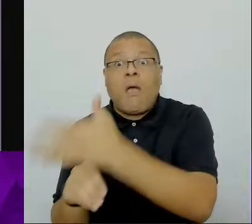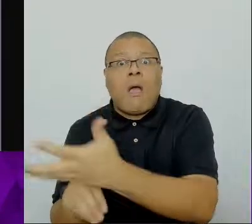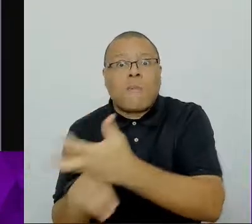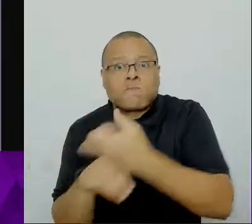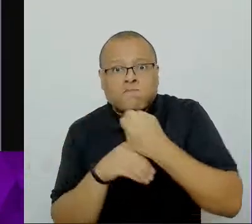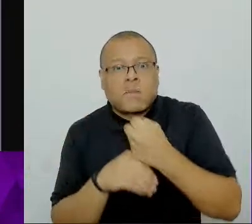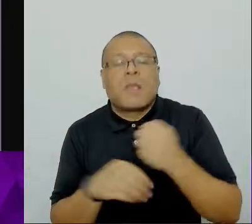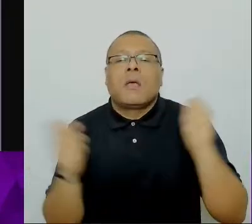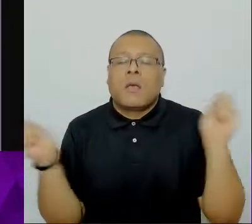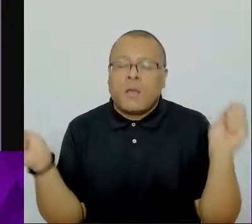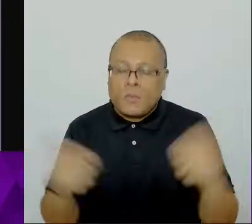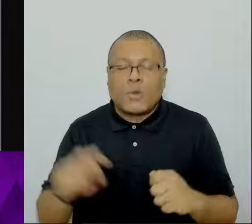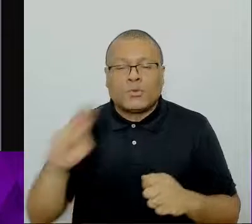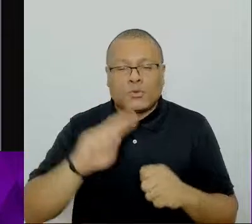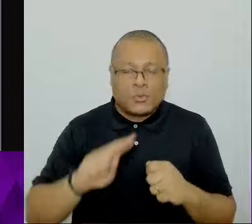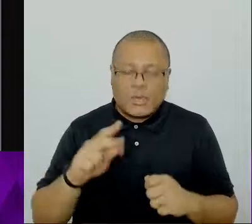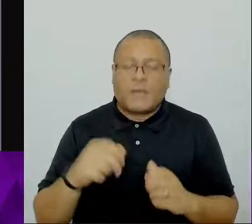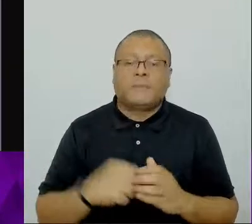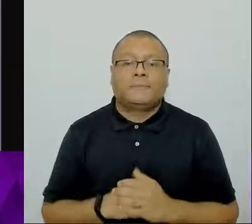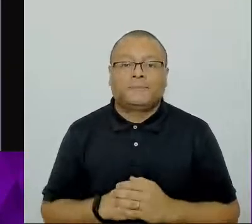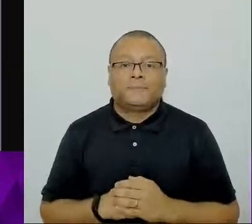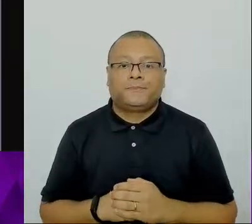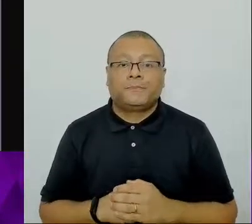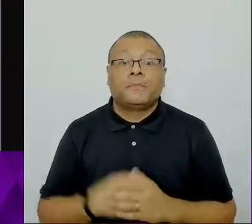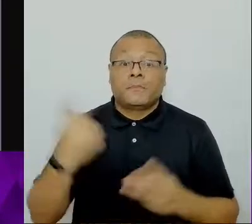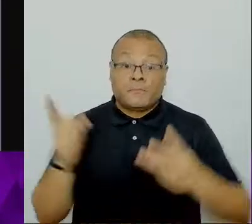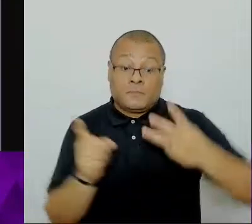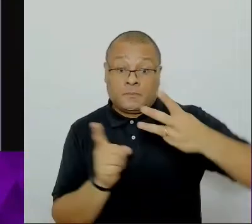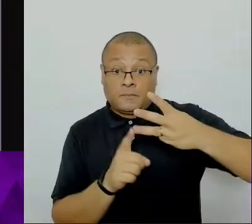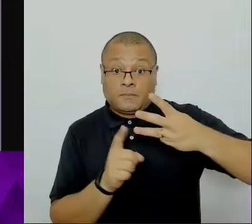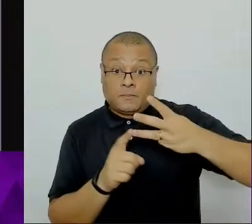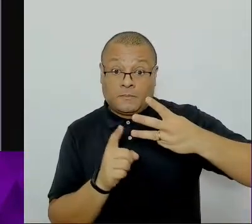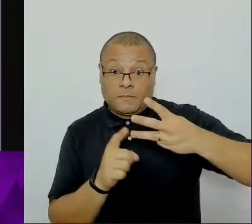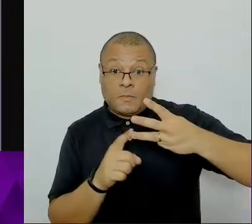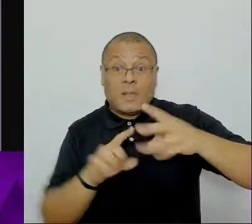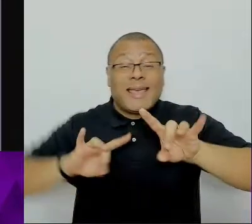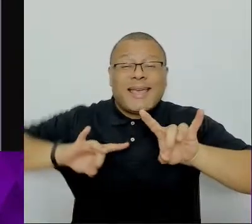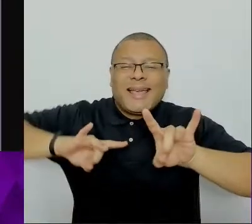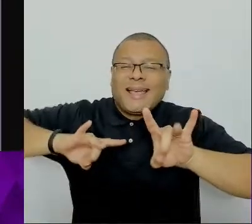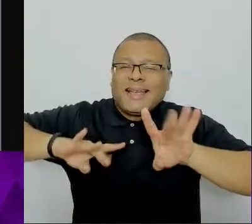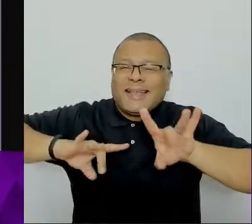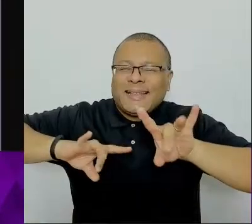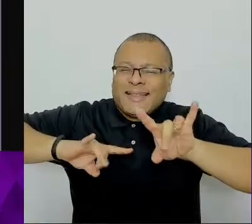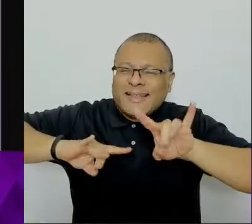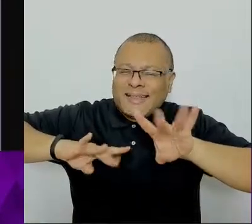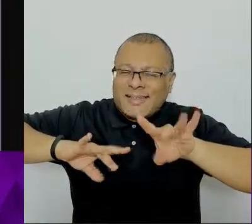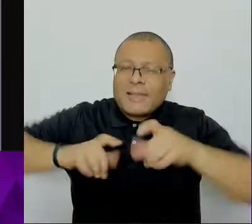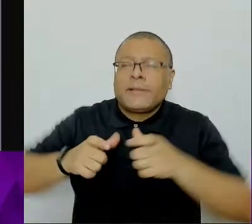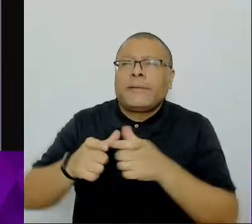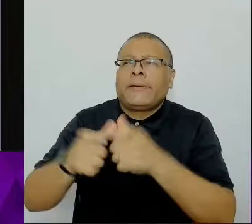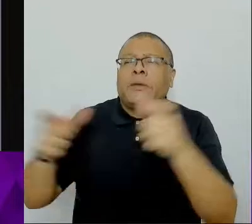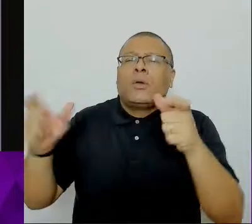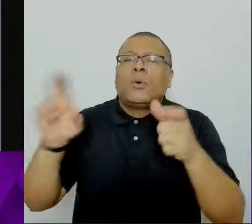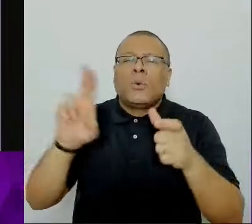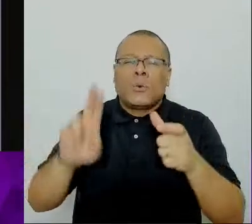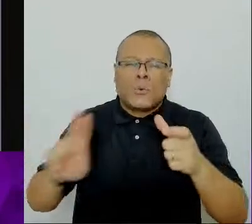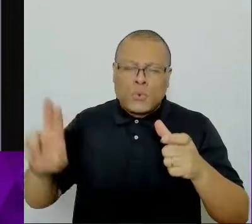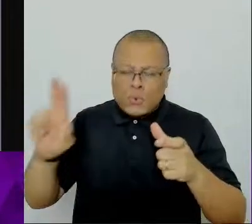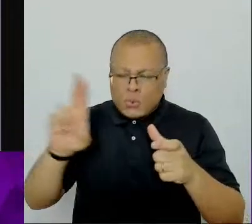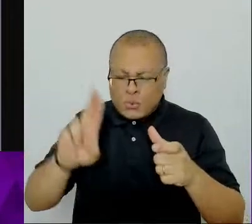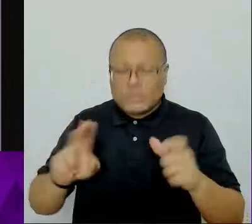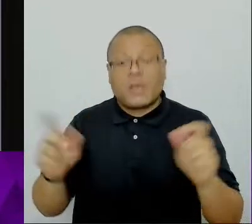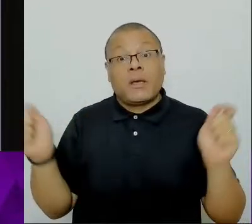para o desenvolvimento dessas aplicações. Em seguida, falar de uma técnica bastante popular e que